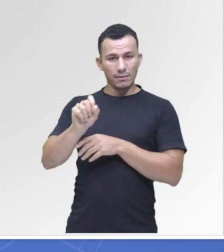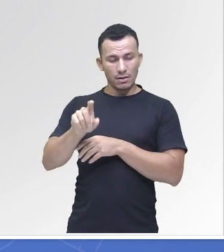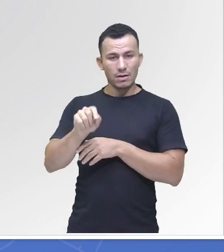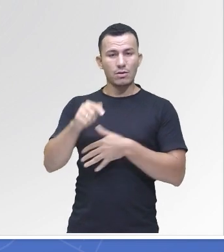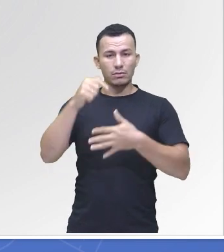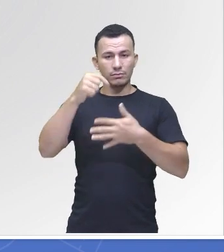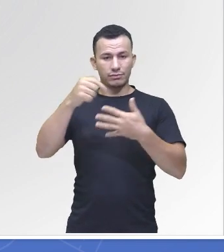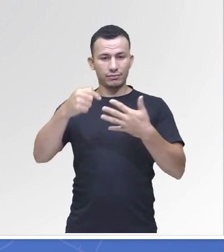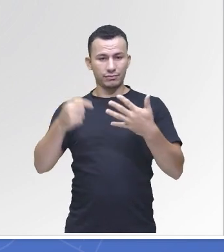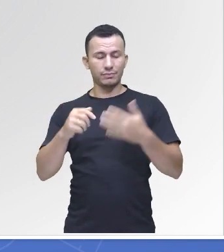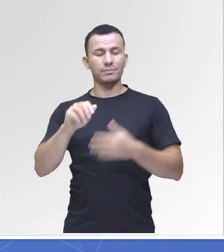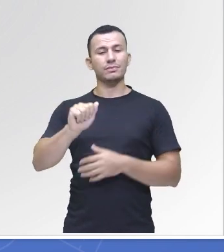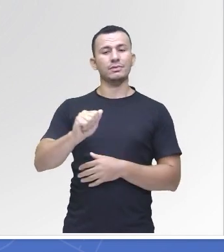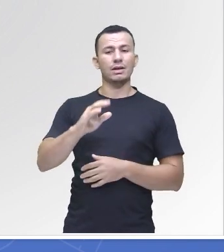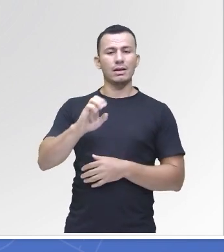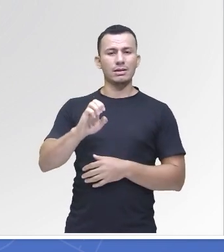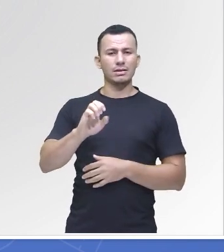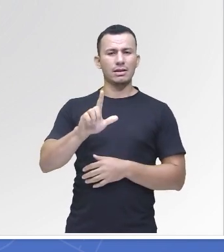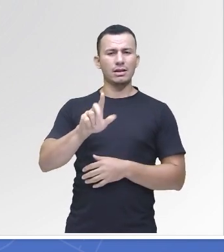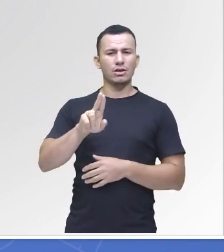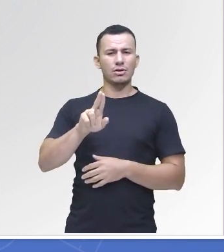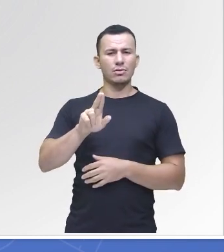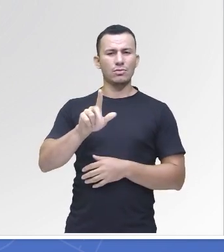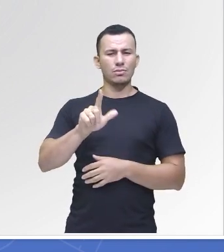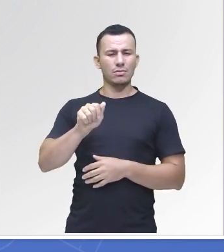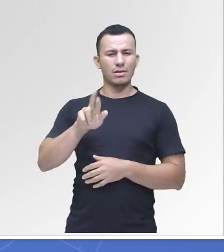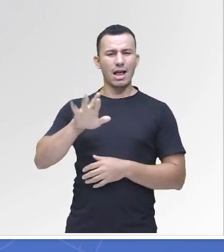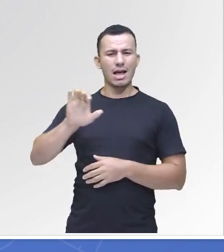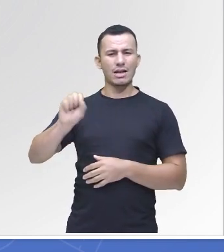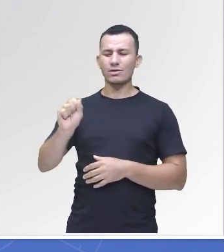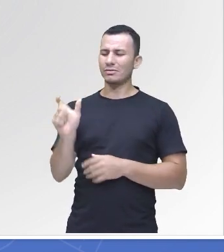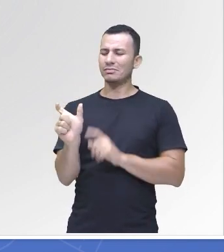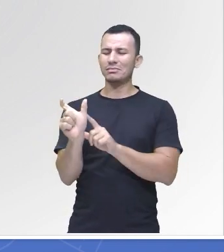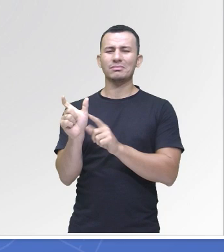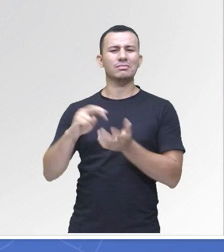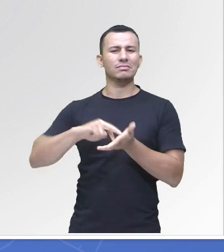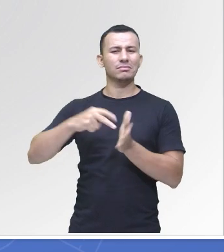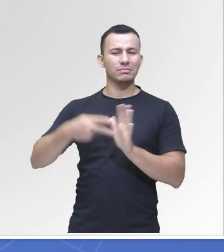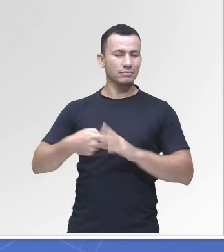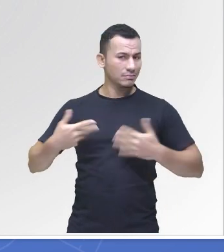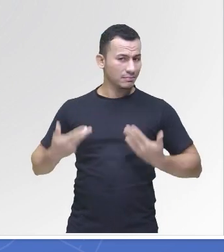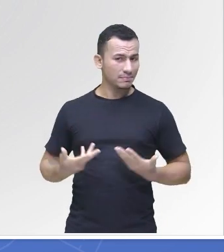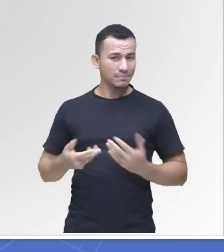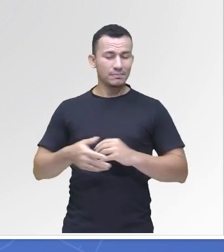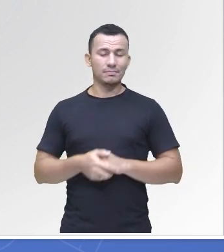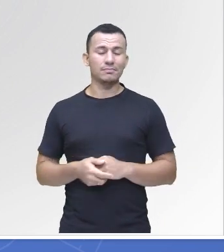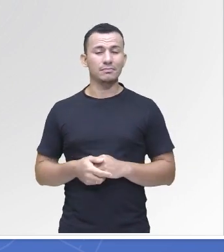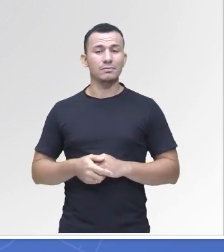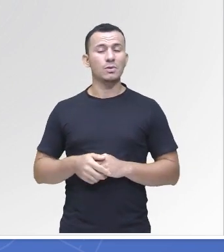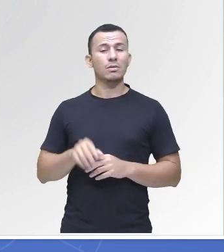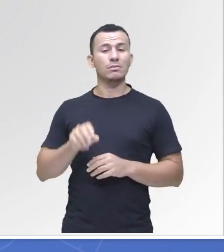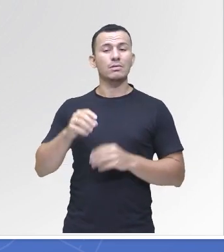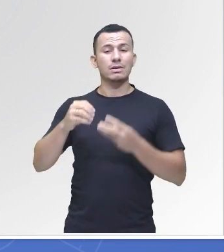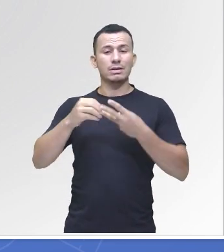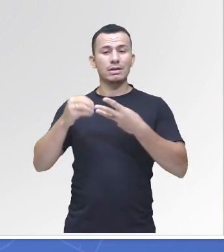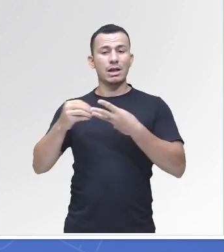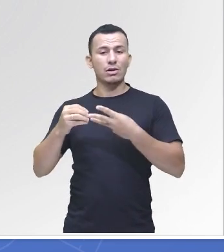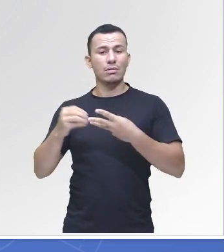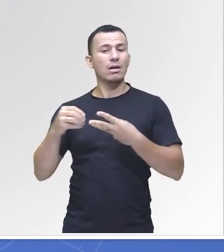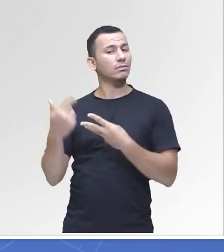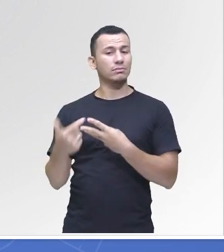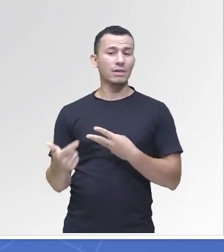são acelulares. O que significa dizer que o vírus é acelular? Significa que ele não tem célula,